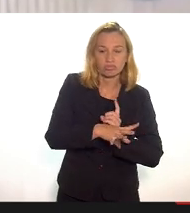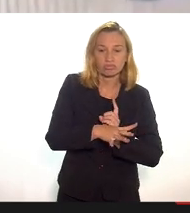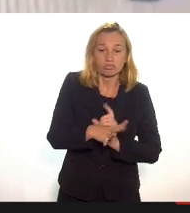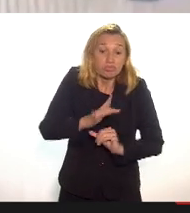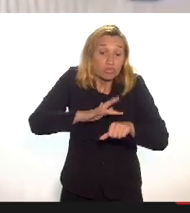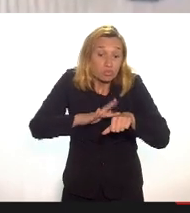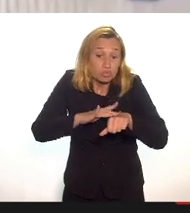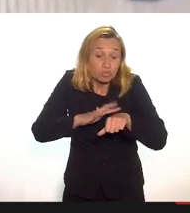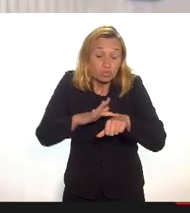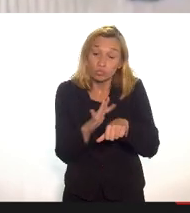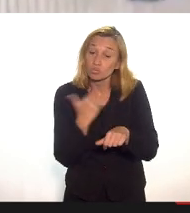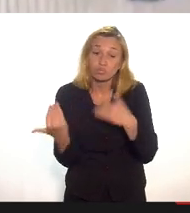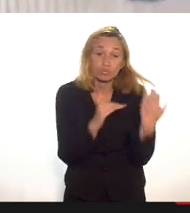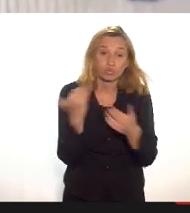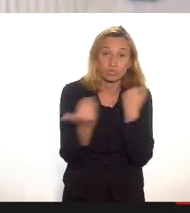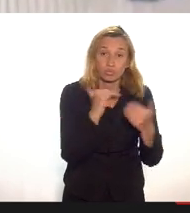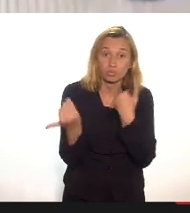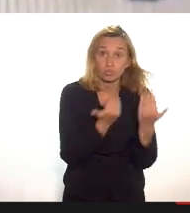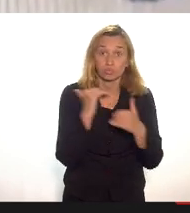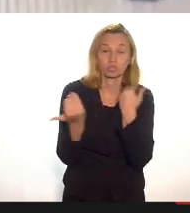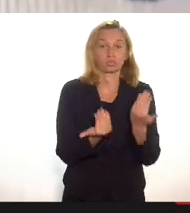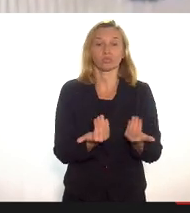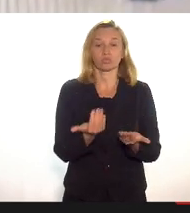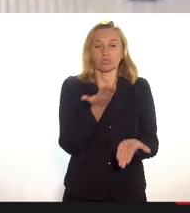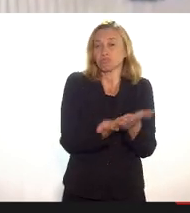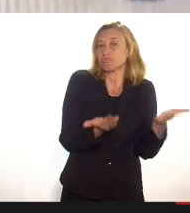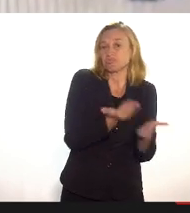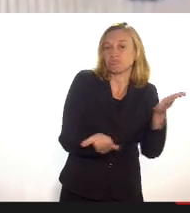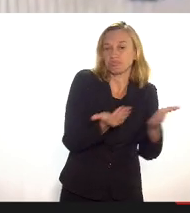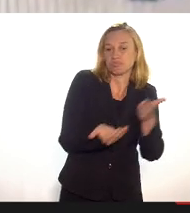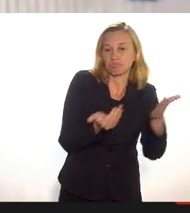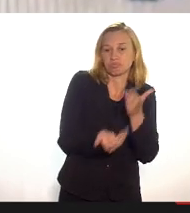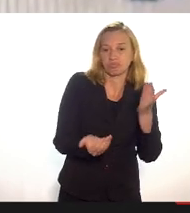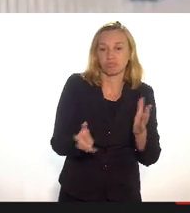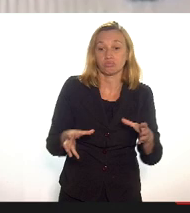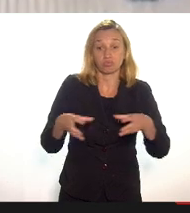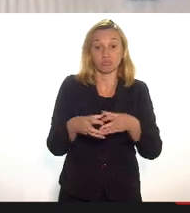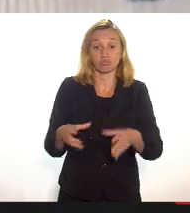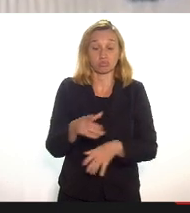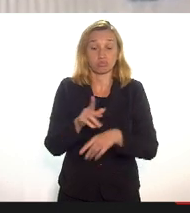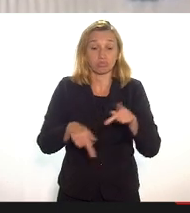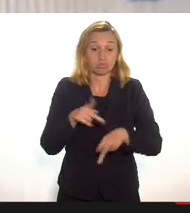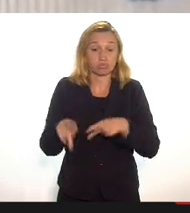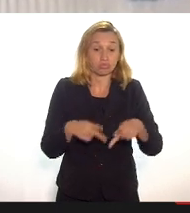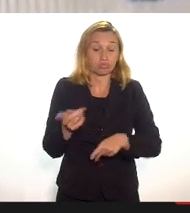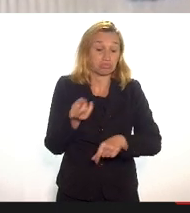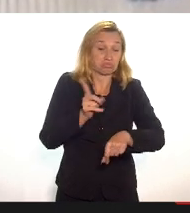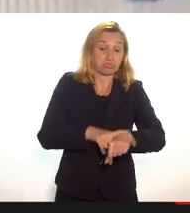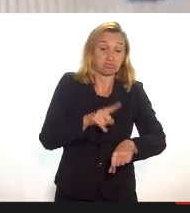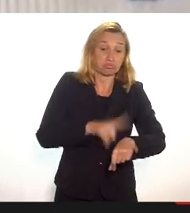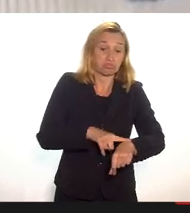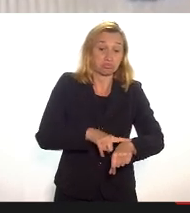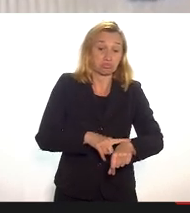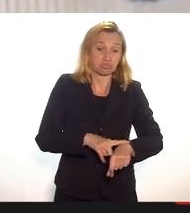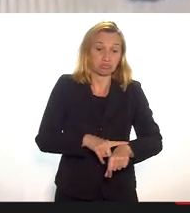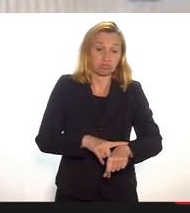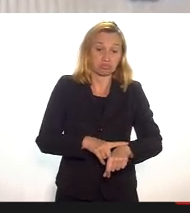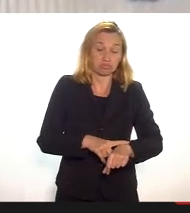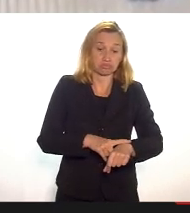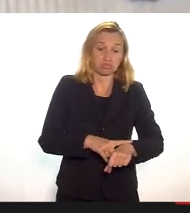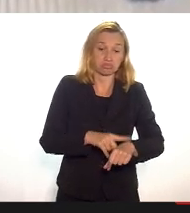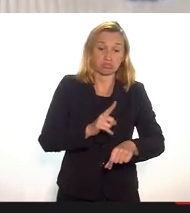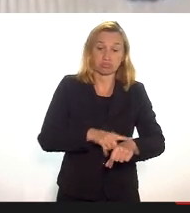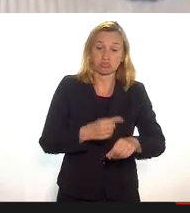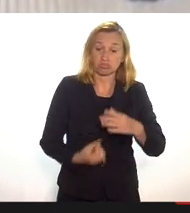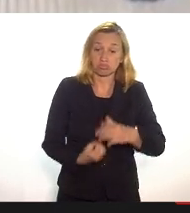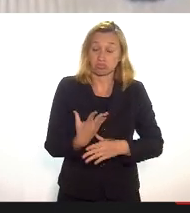adoecida, morrendo, perdendo, né, uma população no seu momento, né, de auge de